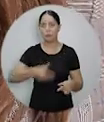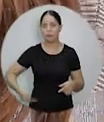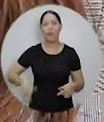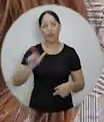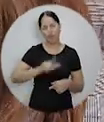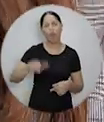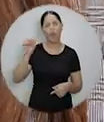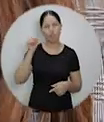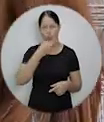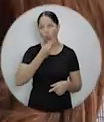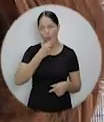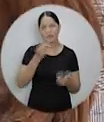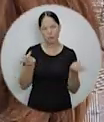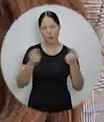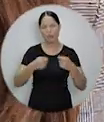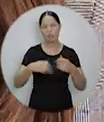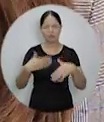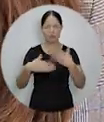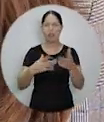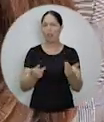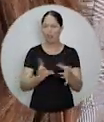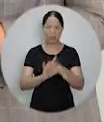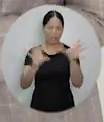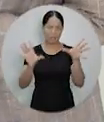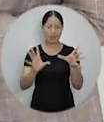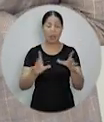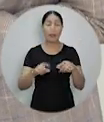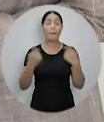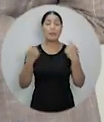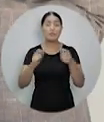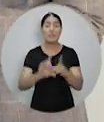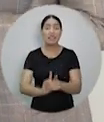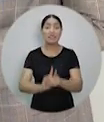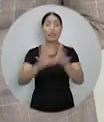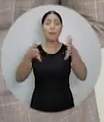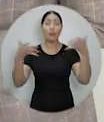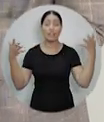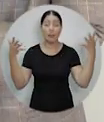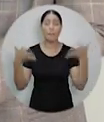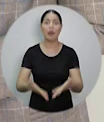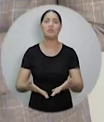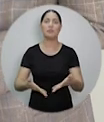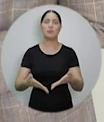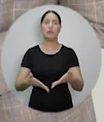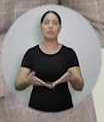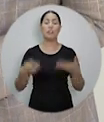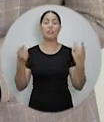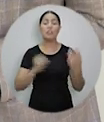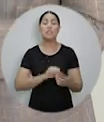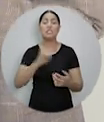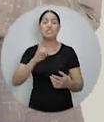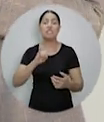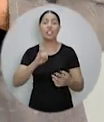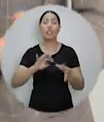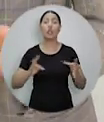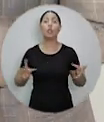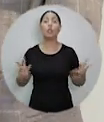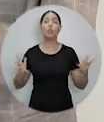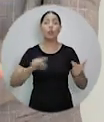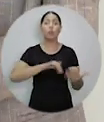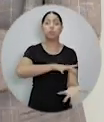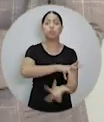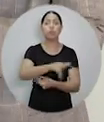Claro que homens também podem fazer boas políticas públicas, não se nega isso. Mas se a democracia é participativa,